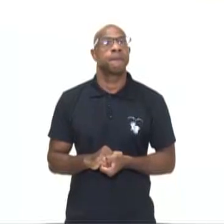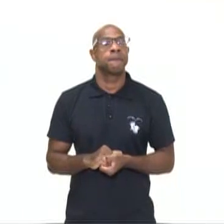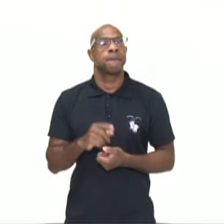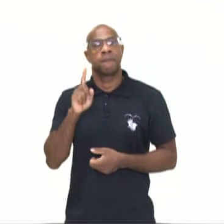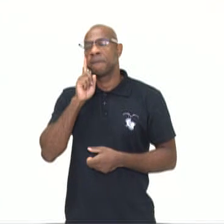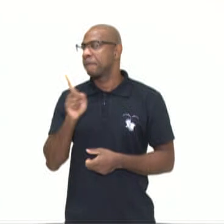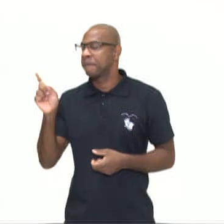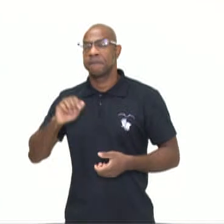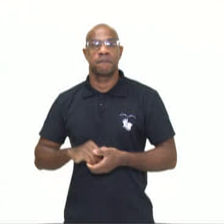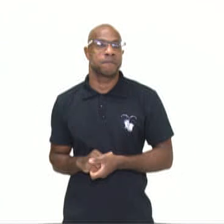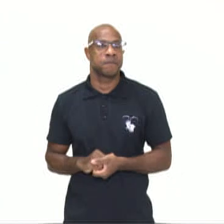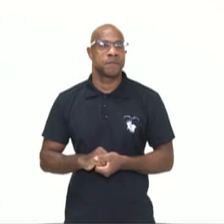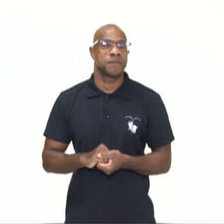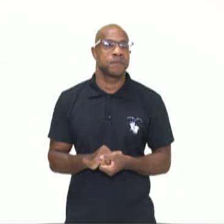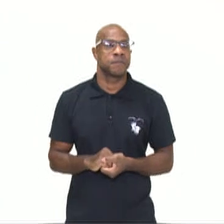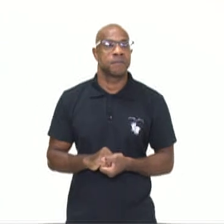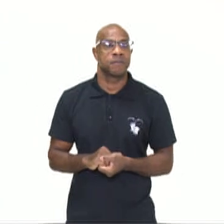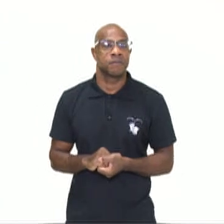aos 5